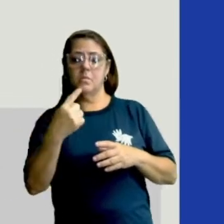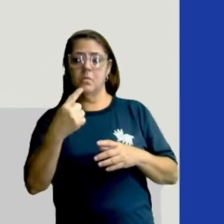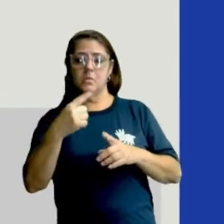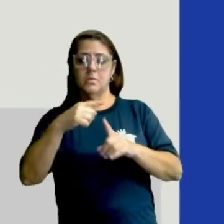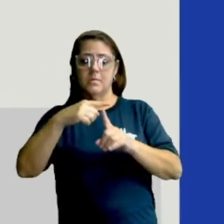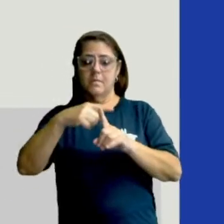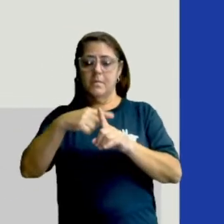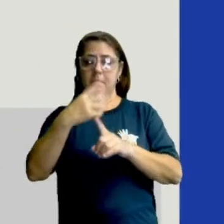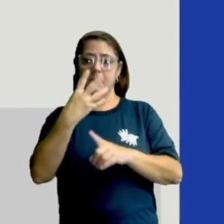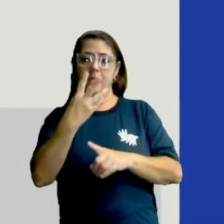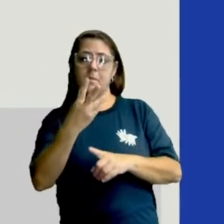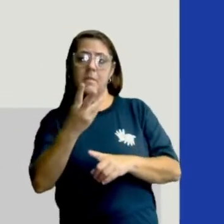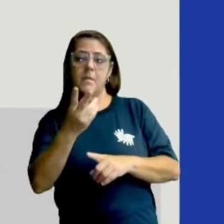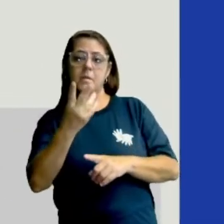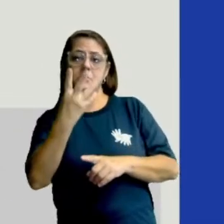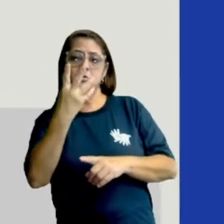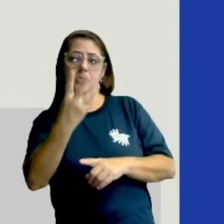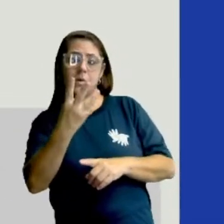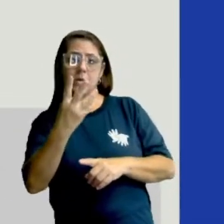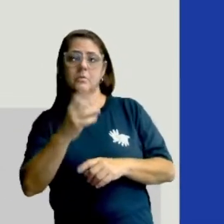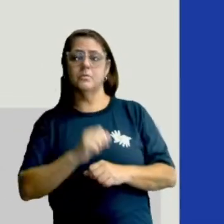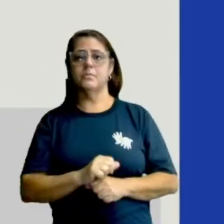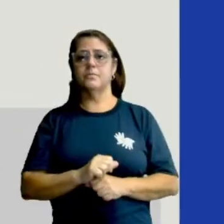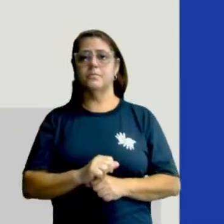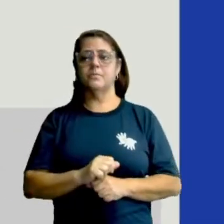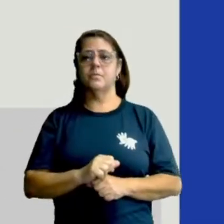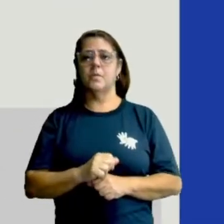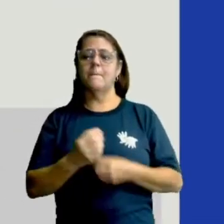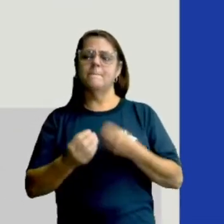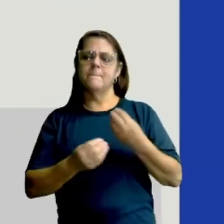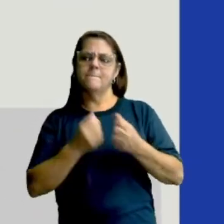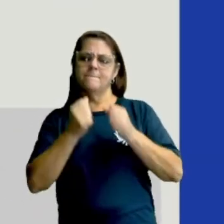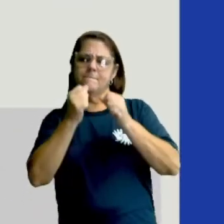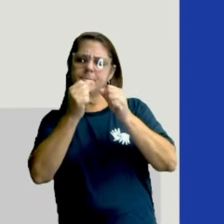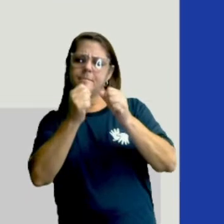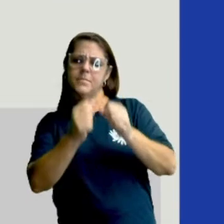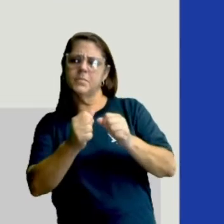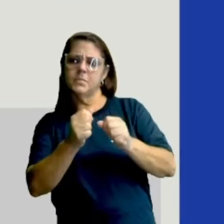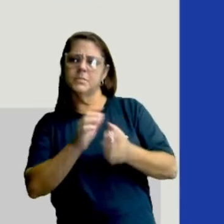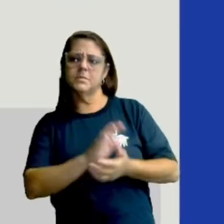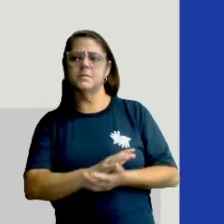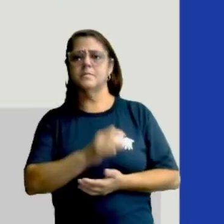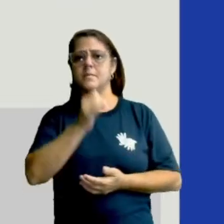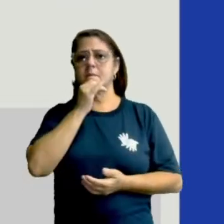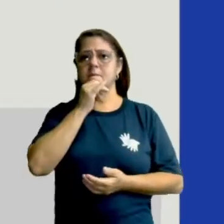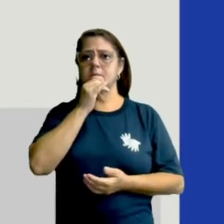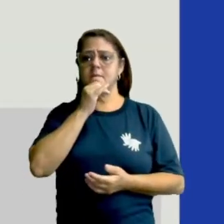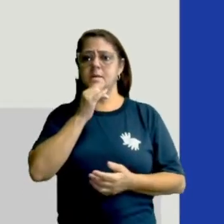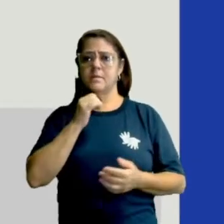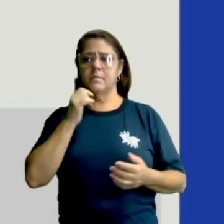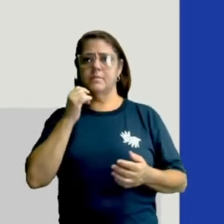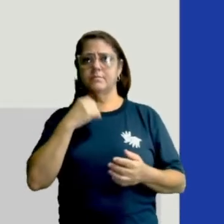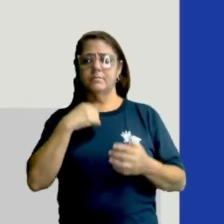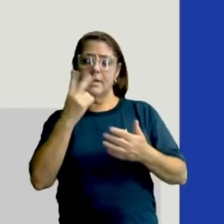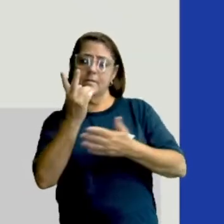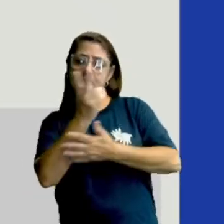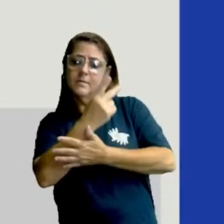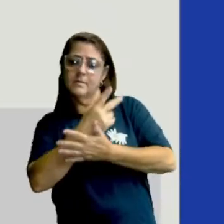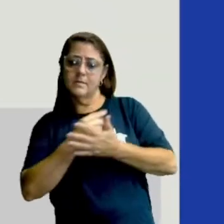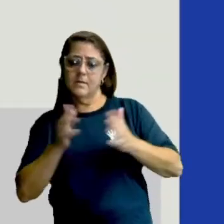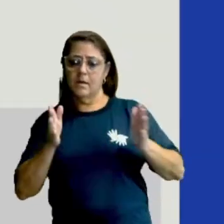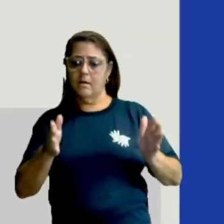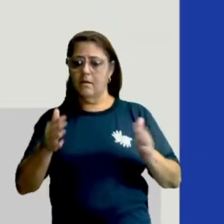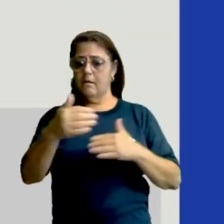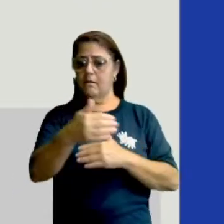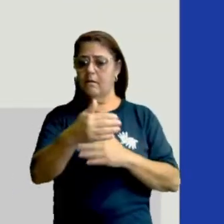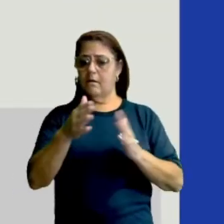mais 4. Então, como é que a gente pode fazer aqui? A gente pode, por exemplo, desenhar a caixa de brigadeiros, certo?